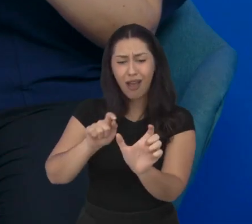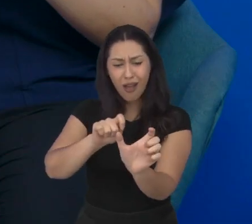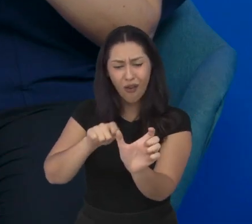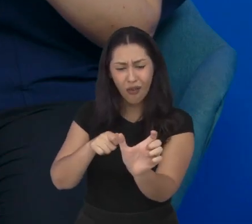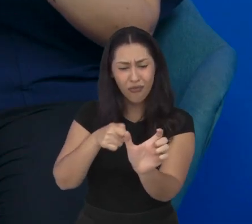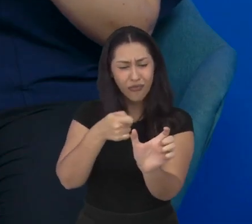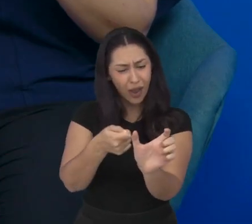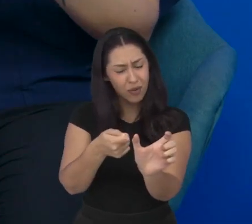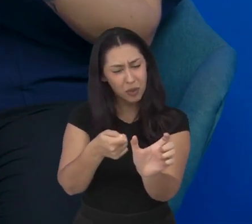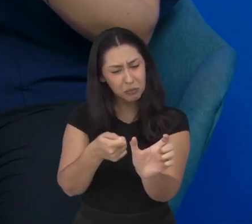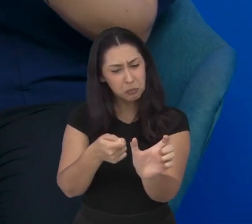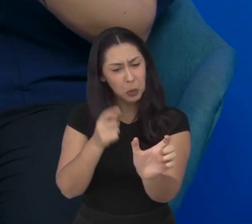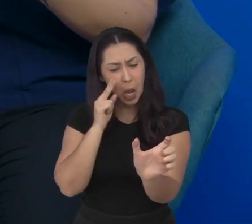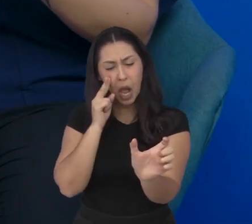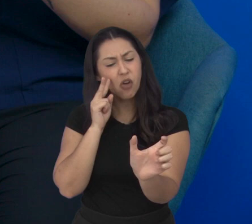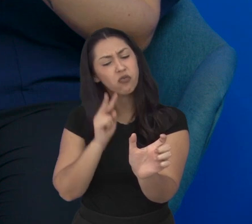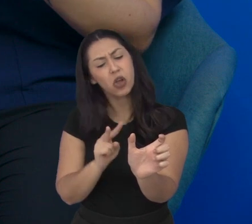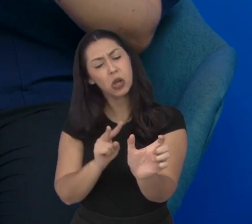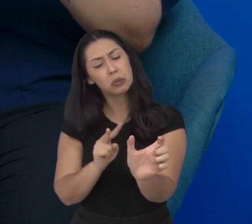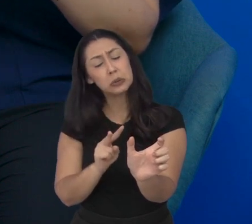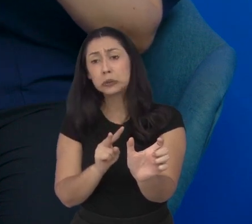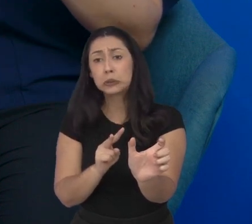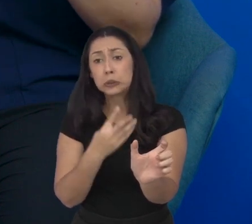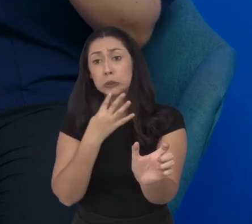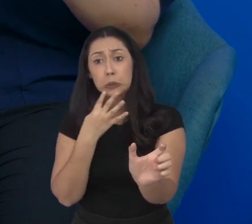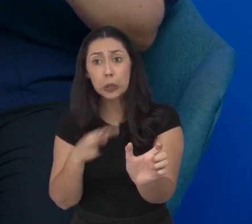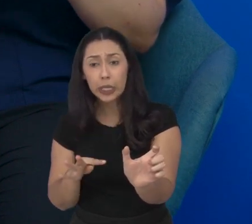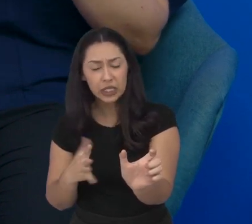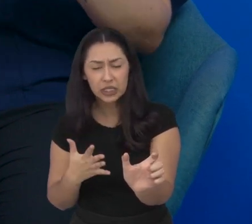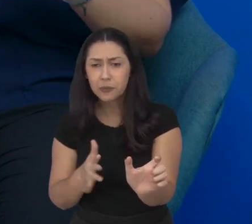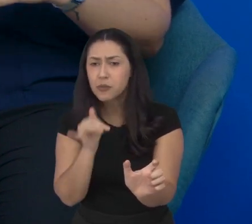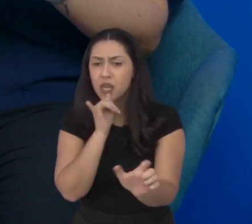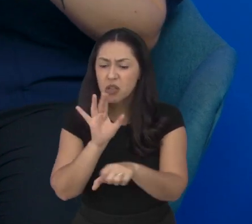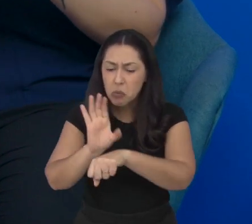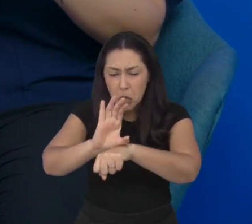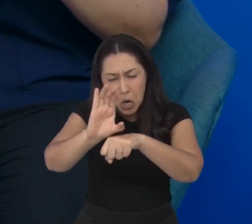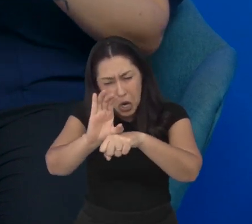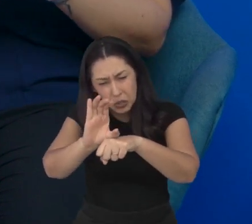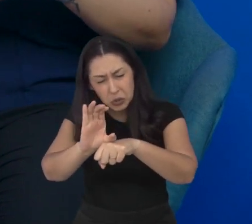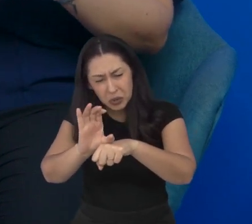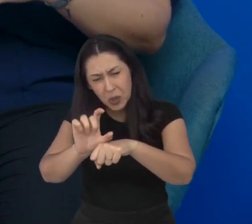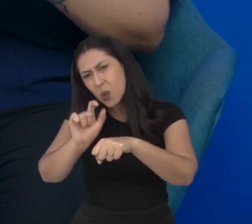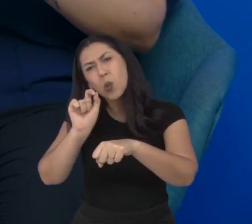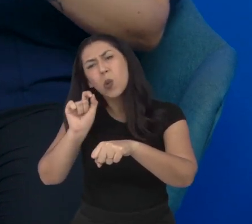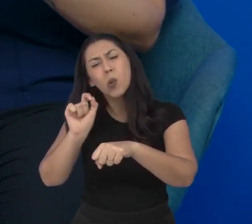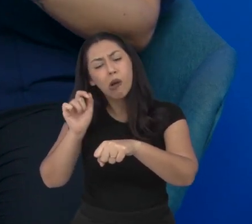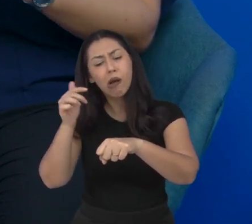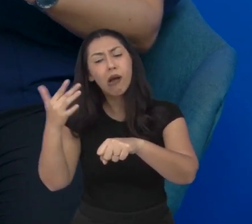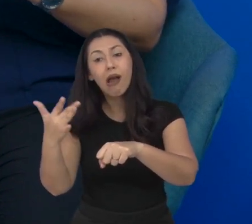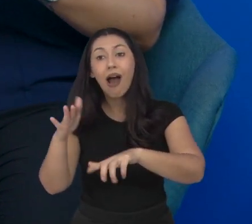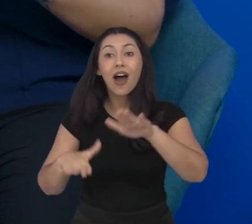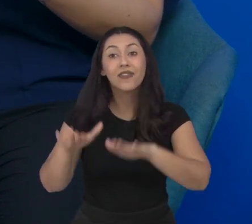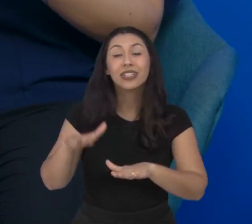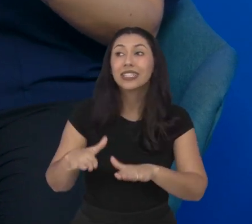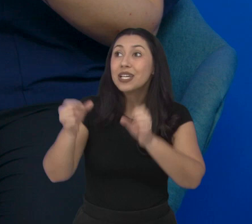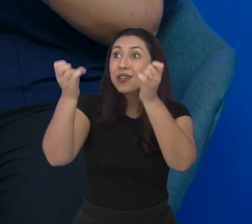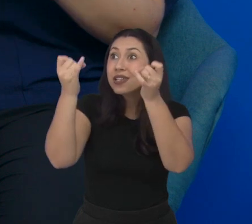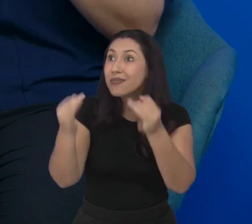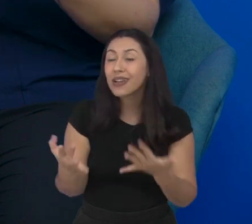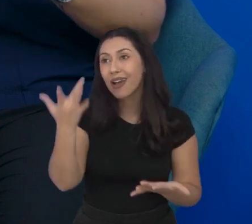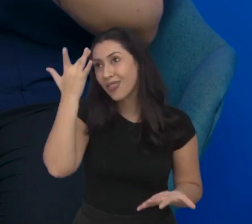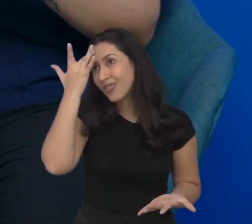uma palavra que faz parte do nosso dia a dia, a gente ouve, vira e mexe, Código Civil, mas o que que é? A gente às vezes não